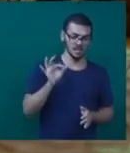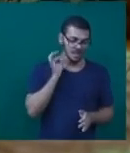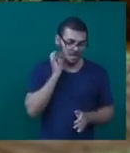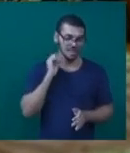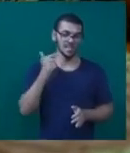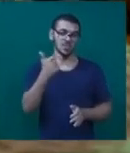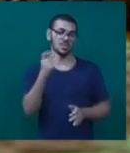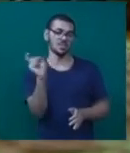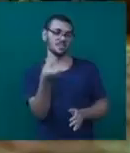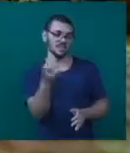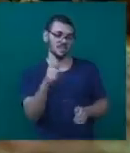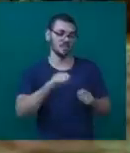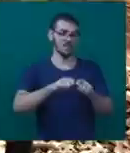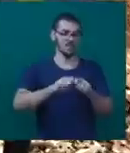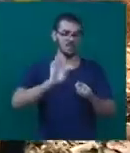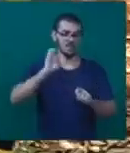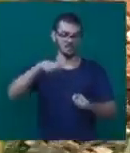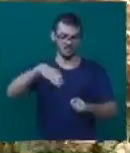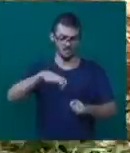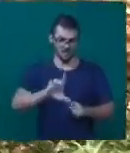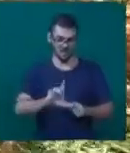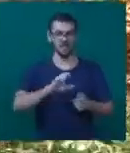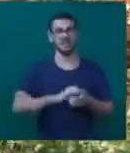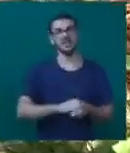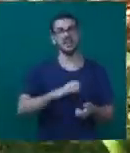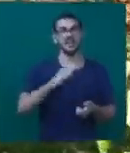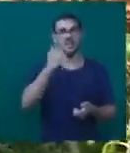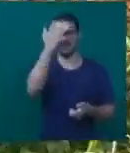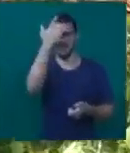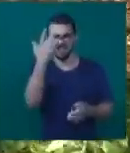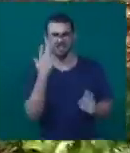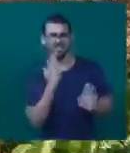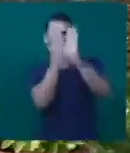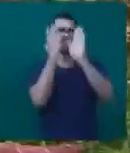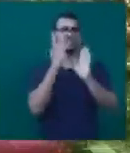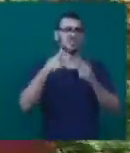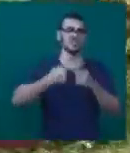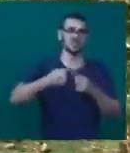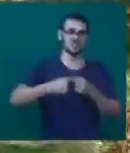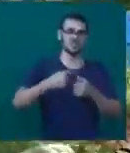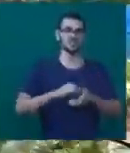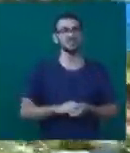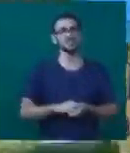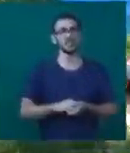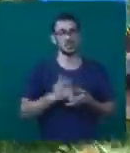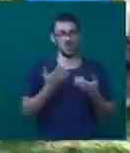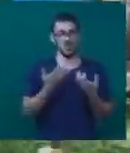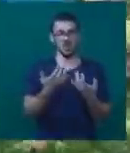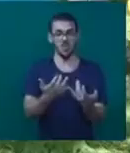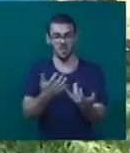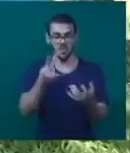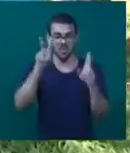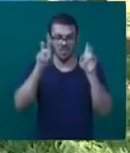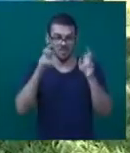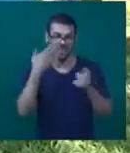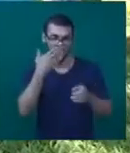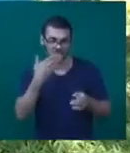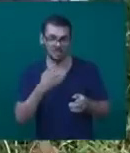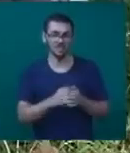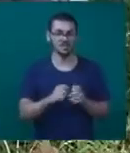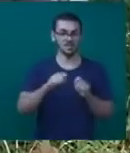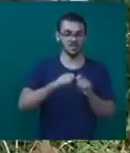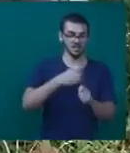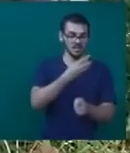fácil de encontrar em área urbana. O Doce Jardim foi montado por 35 estudantes e professores da Escola